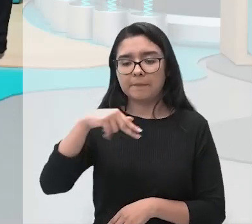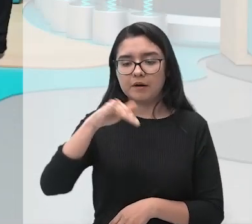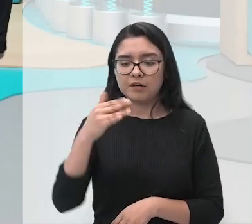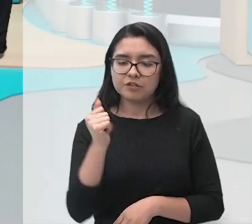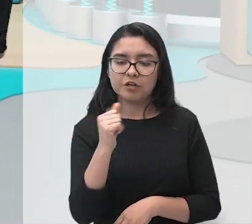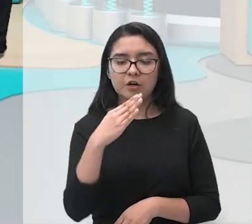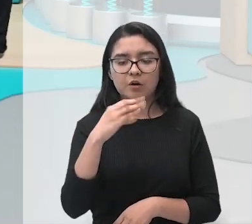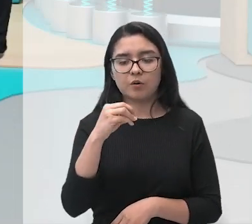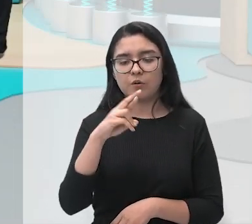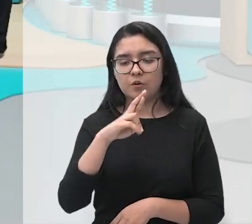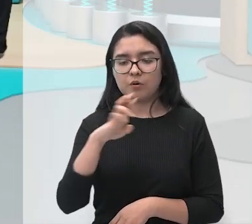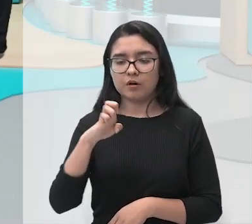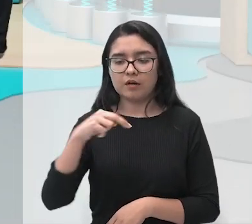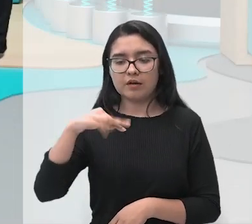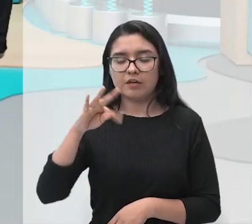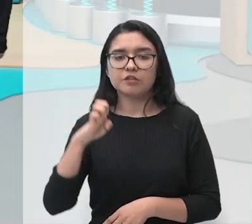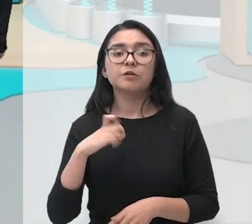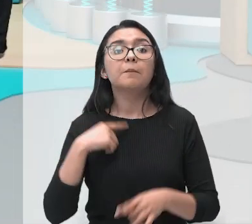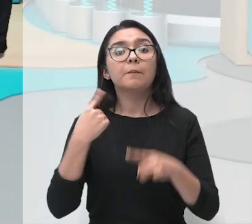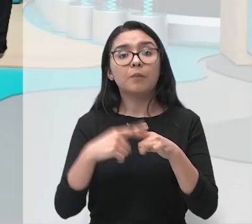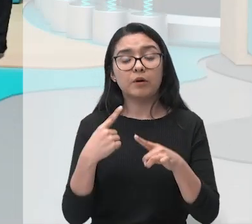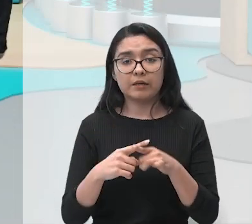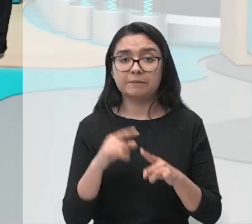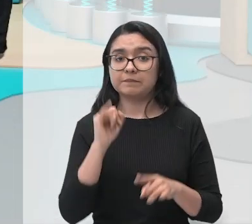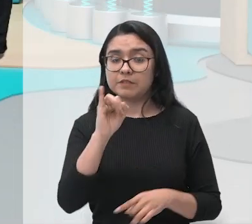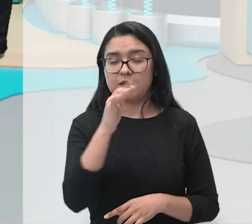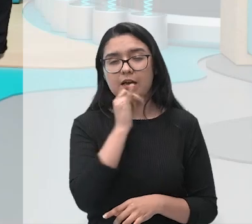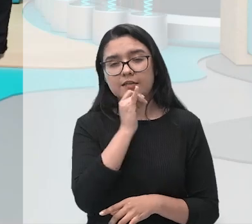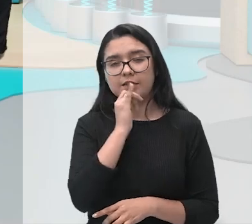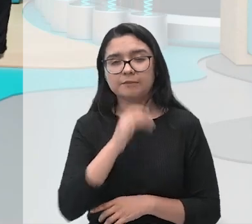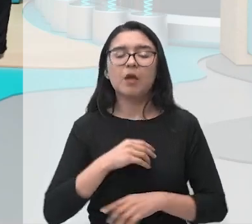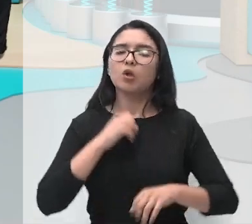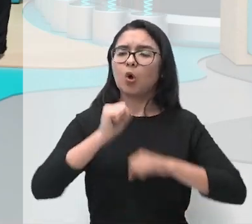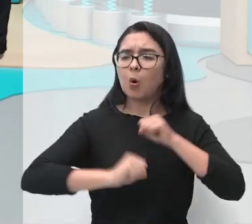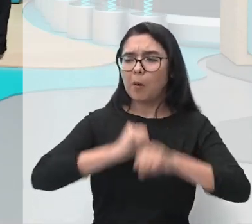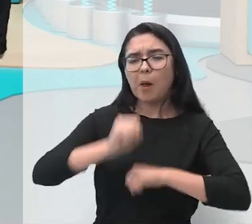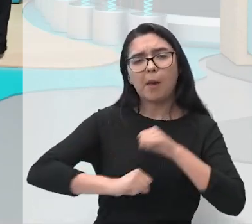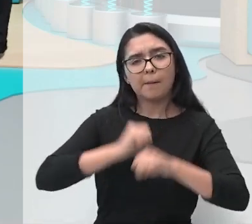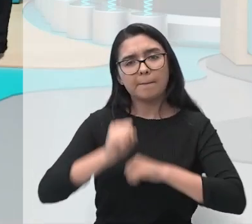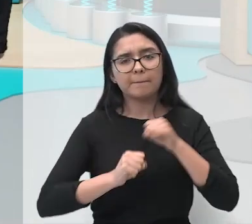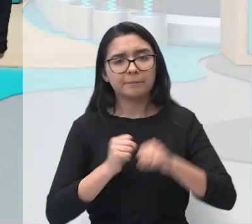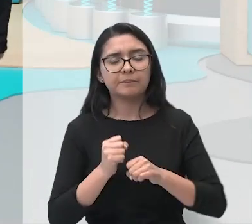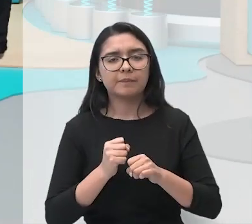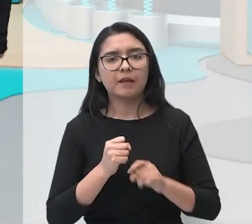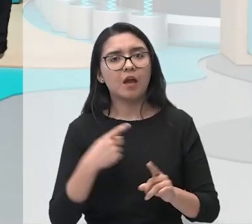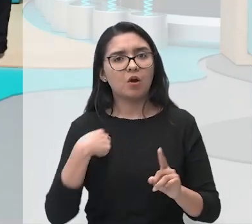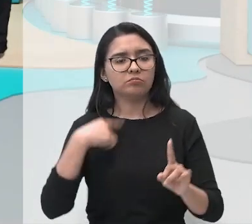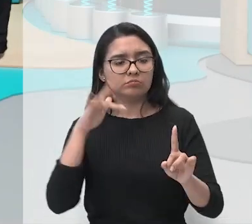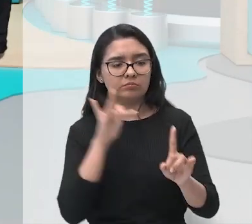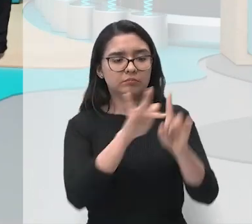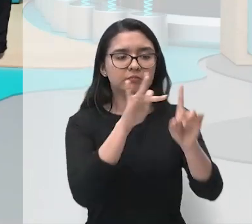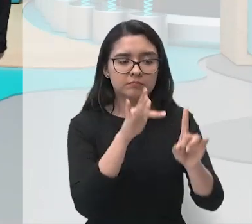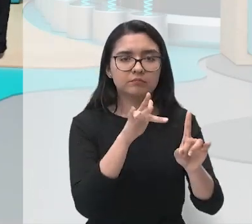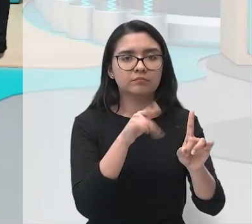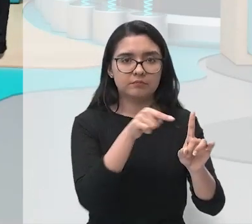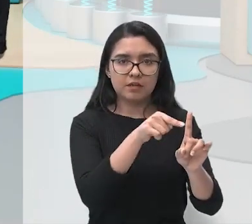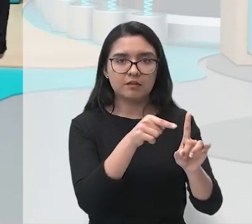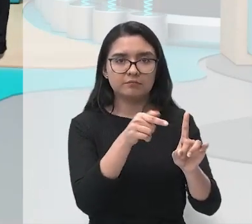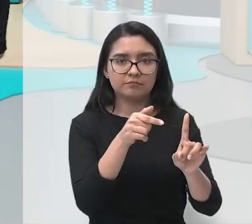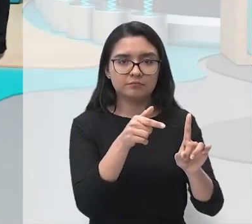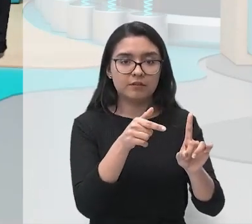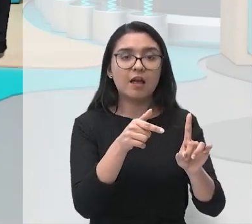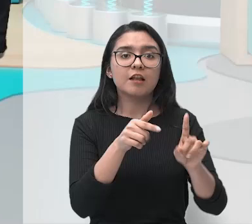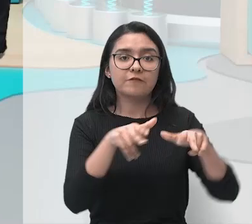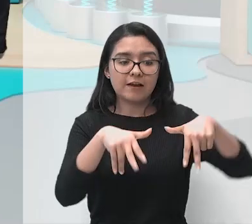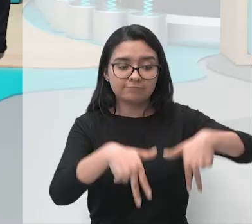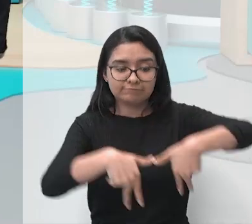ela recebe esse nome porque, a partir do momento, vamos supor que eu estou correndo, eu peguei alguém, toquei em alguém, esse alguém vai